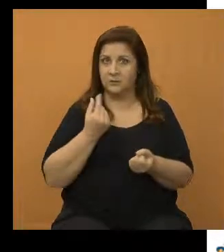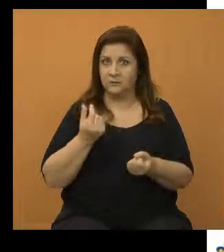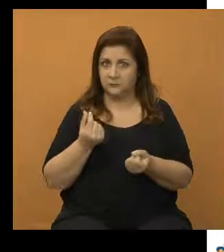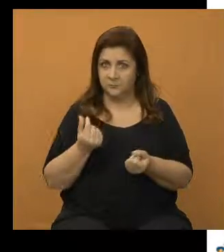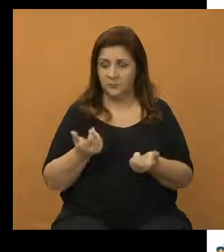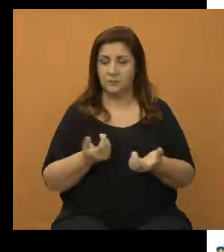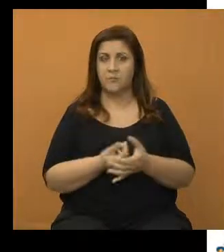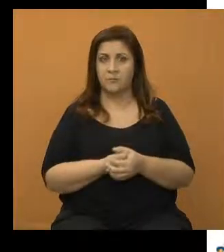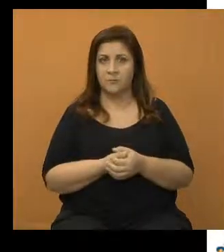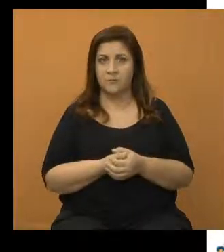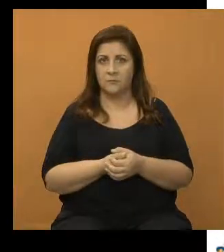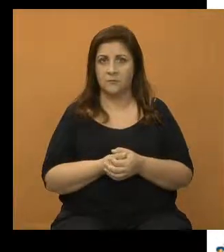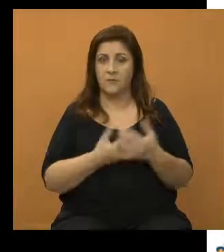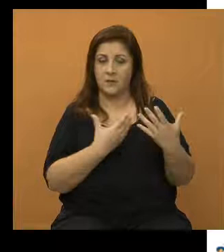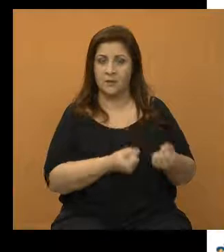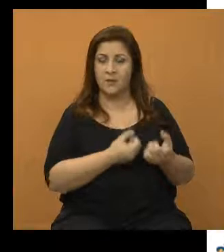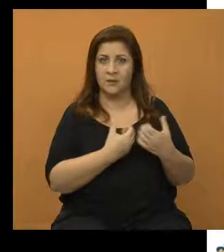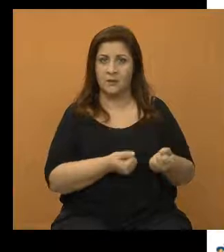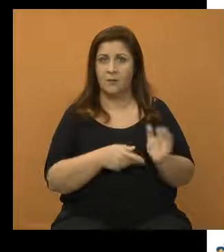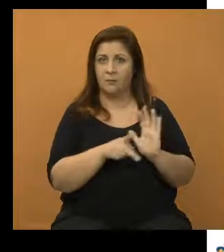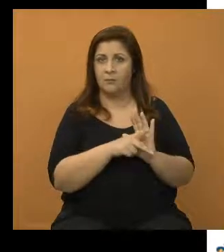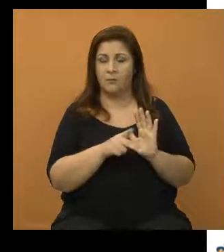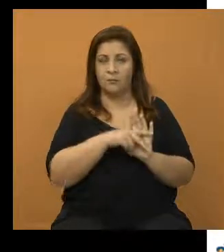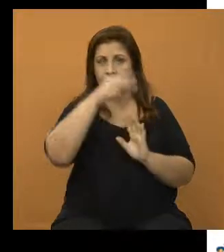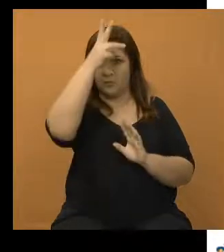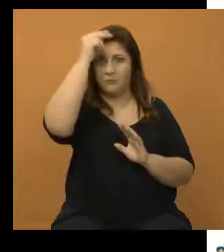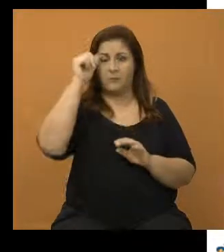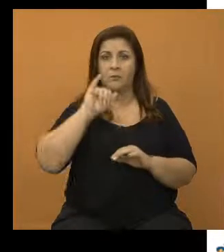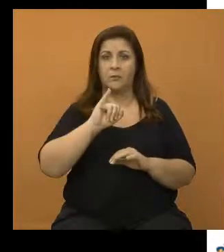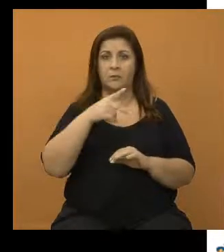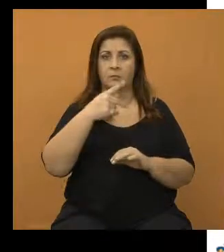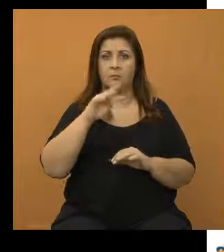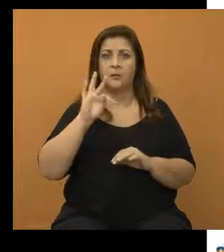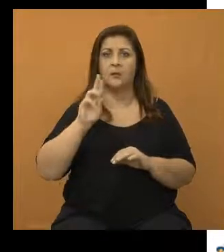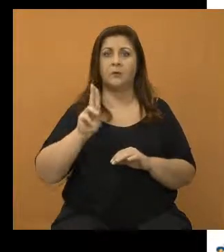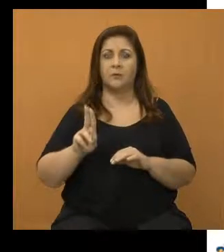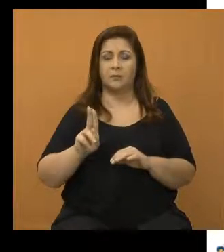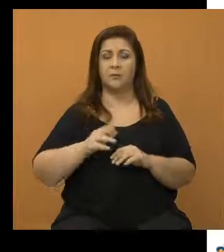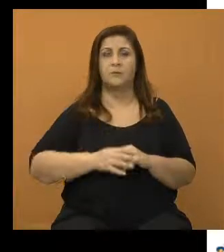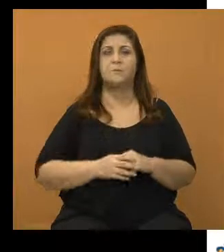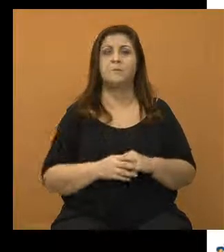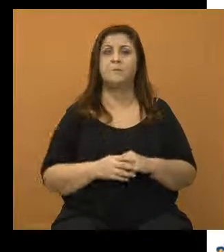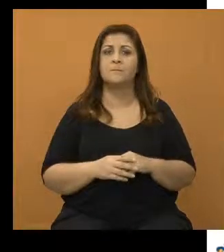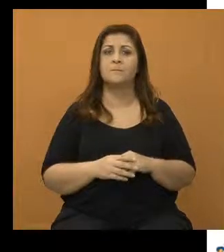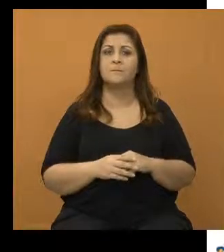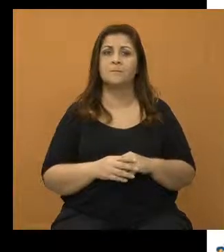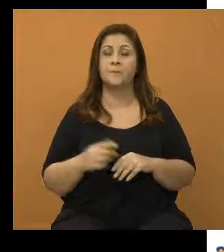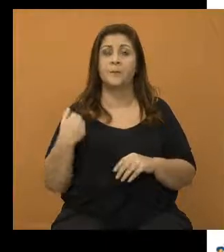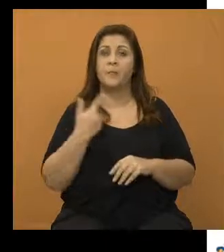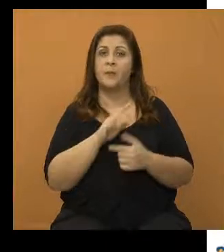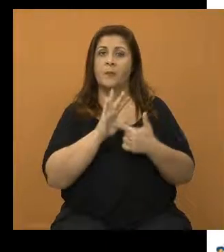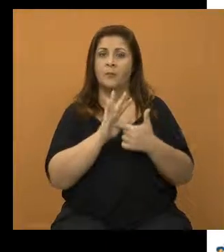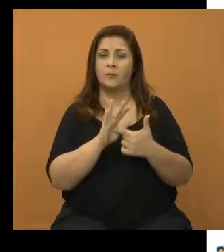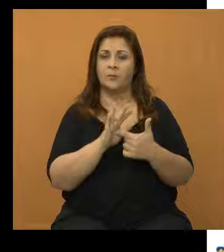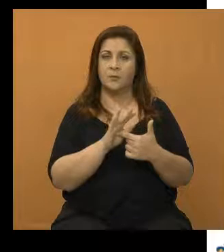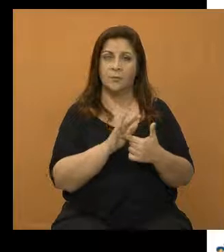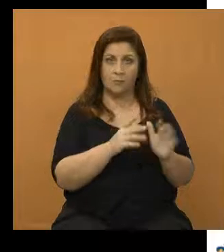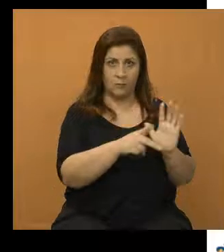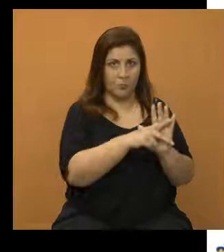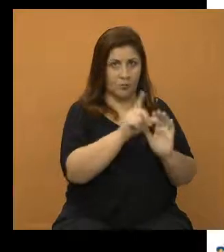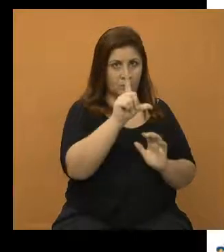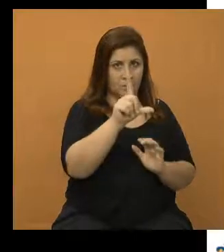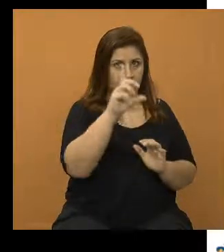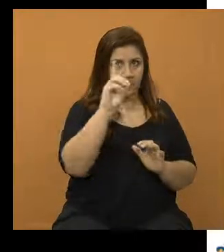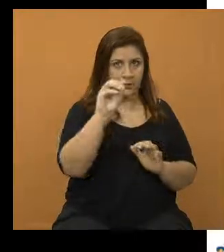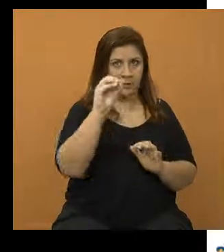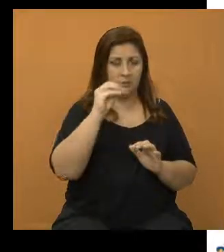receita de arrecadação própria do município, o IPTU. O IPTU aqui a gente está para a LDO de 2019,